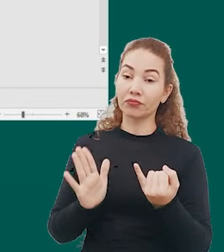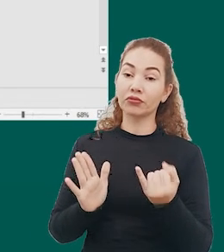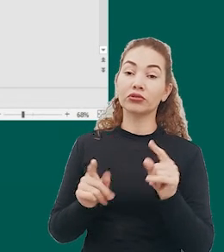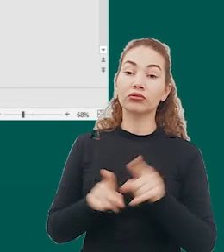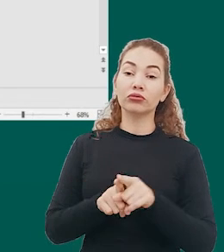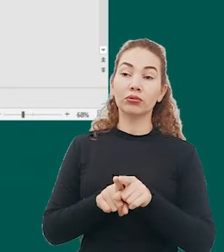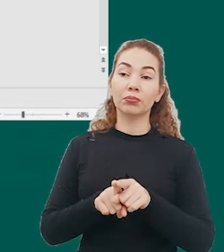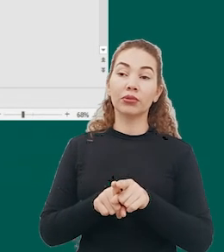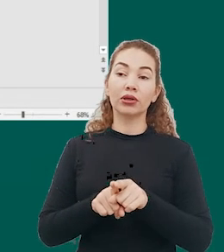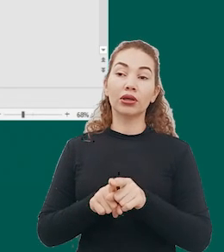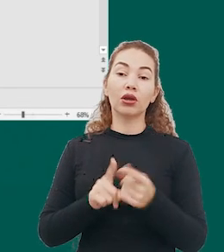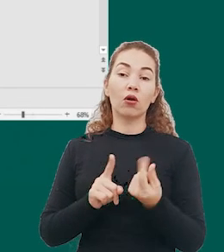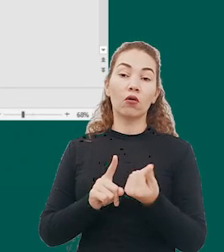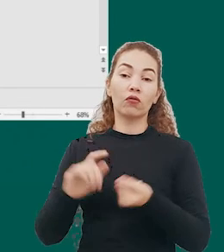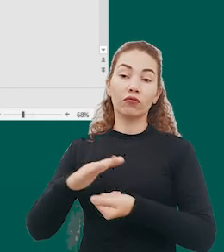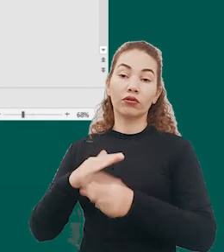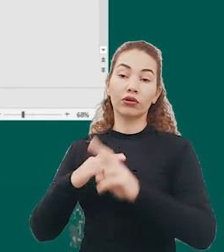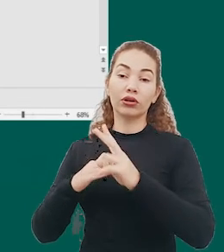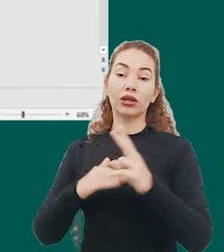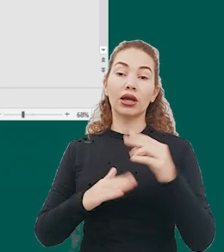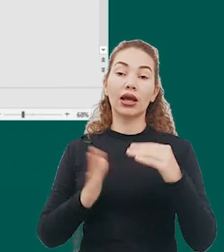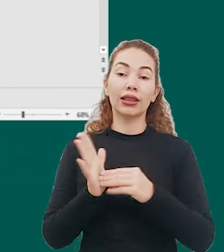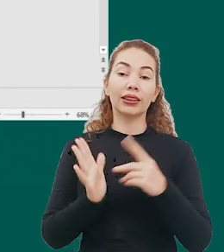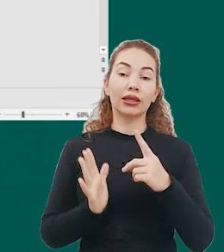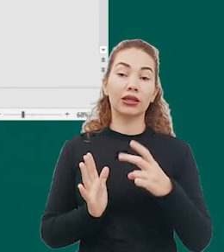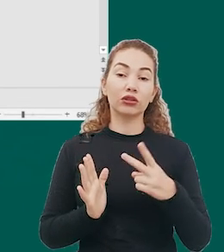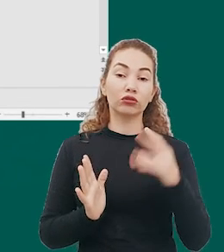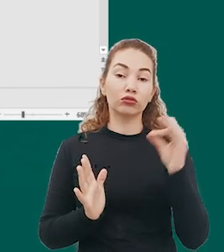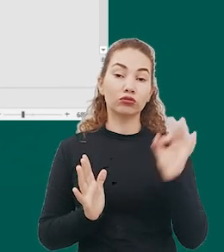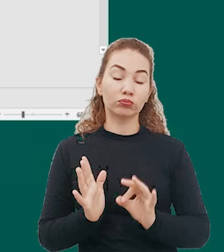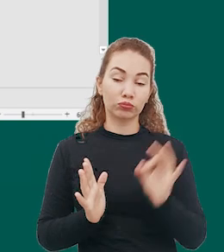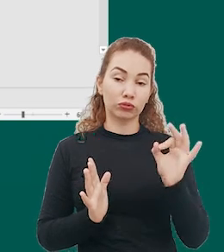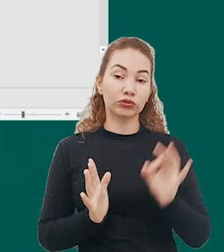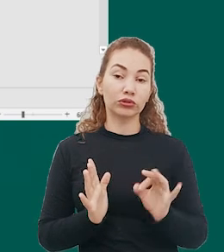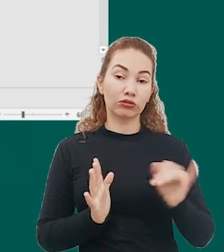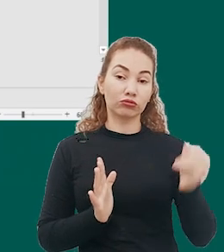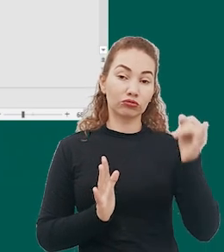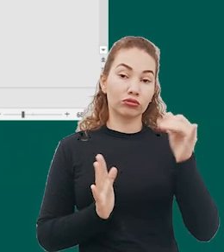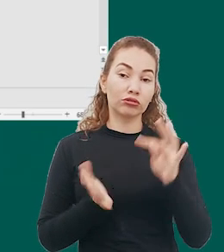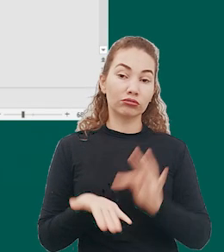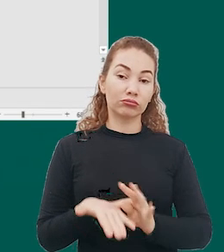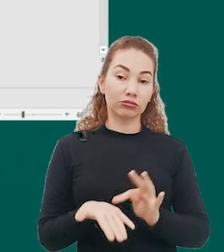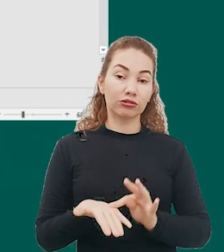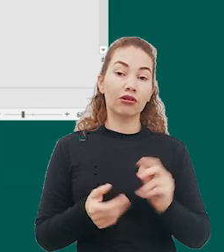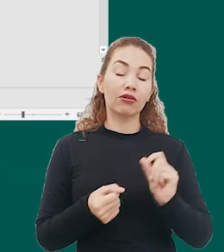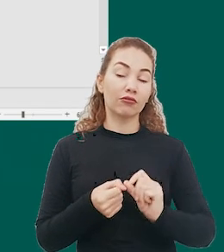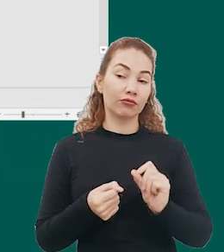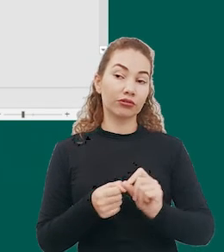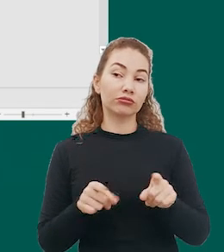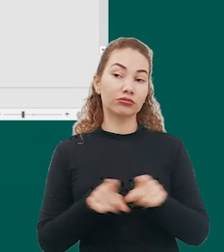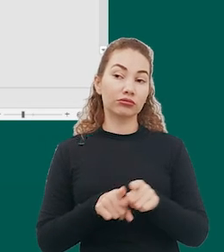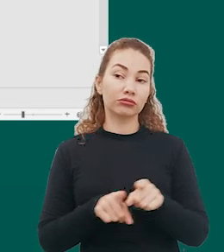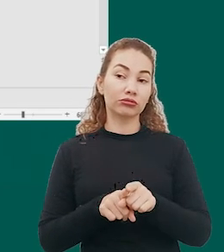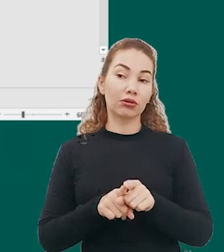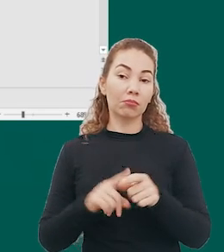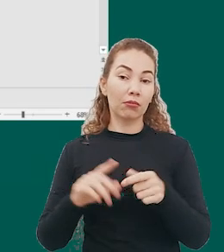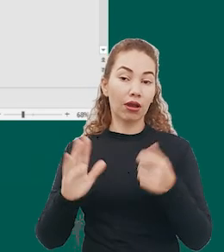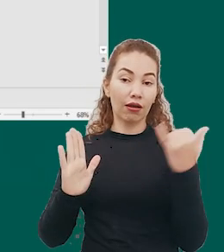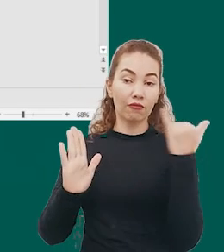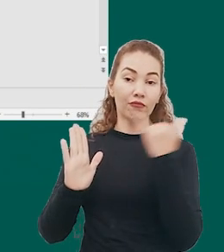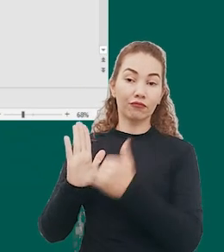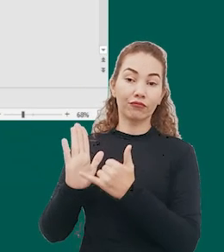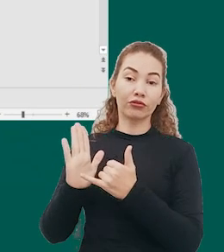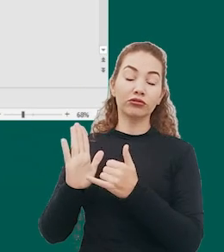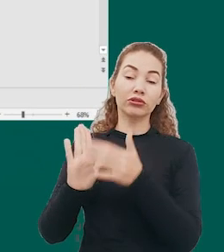valor aplicado no limite de 12% dos rendimentos tributáveis. E vou estar fazendo o lançamento dele lá na ficha